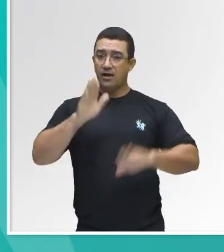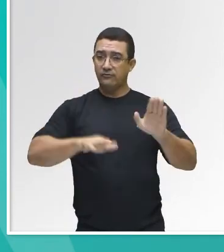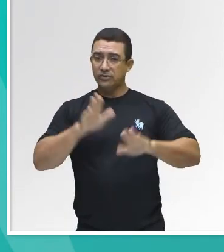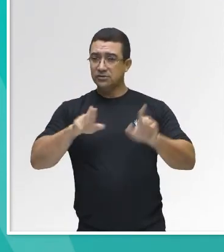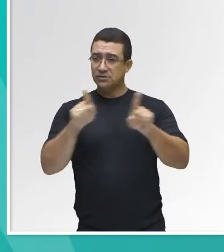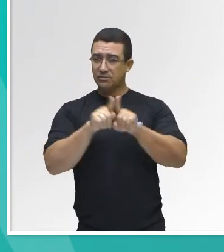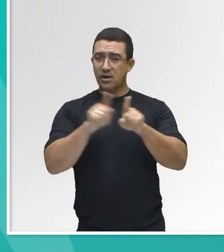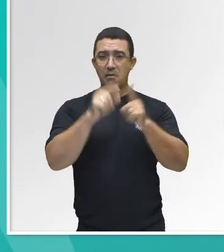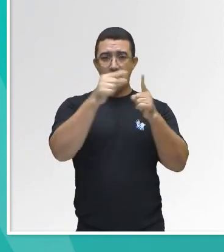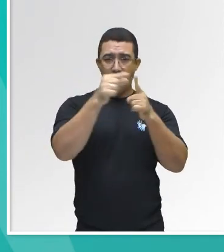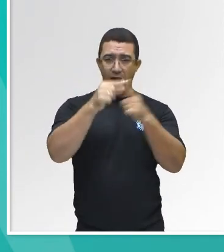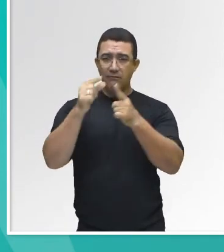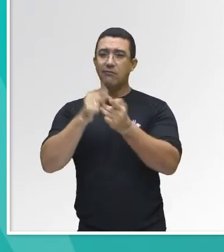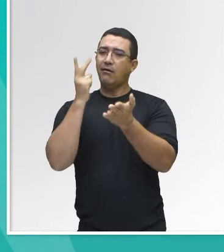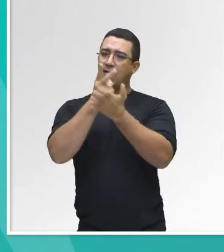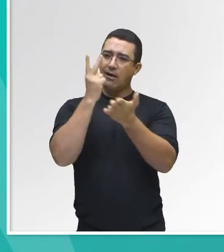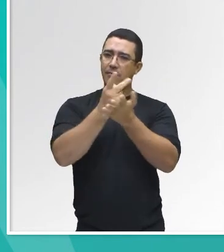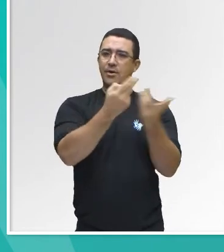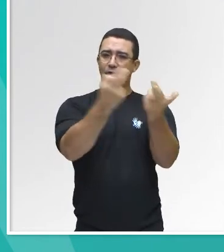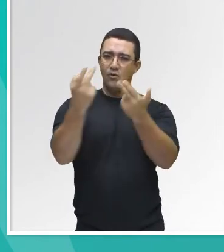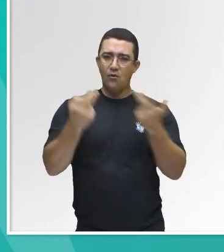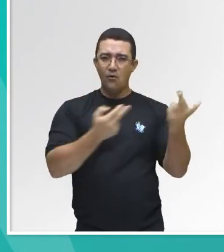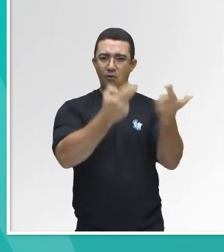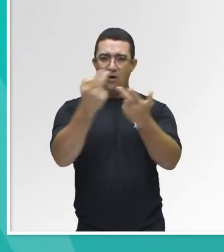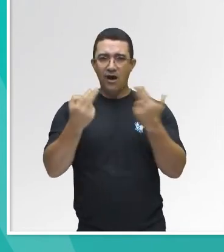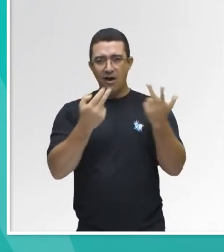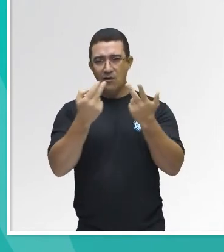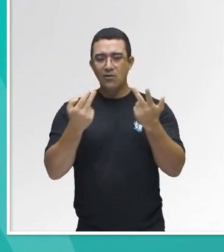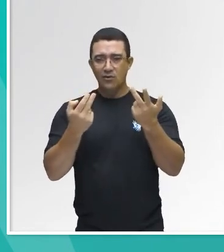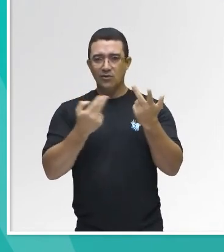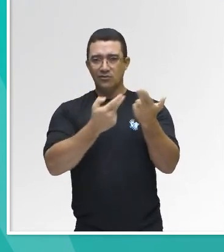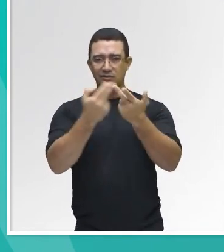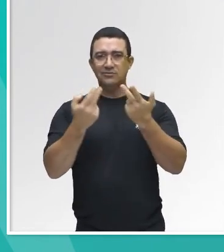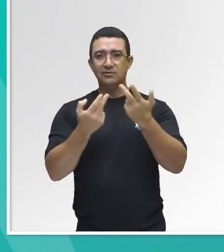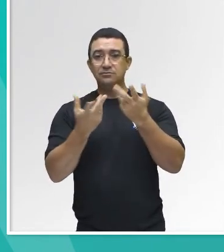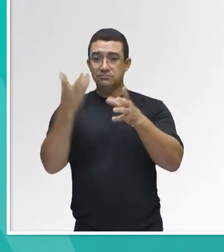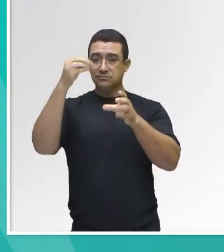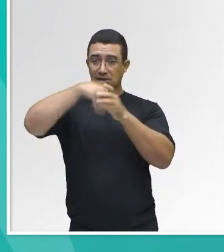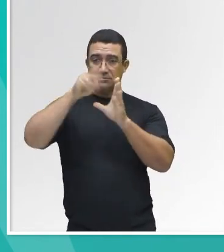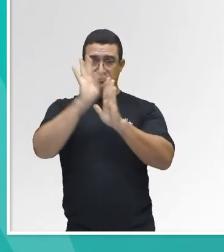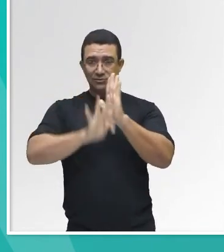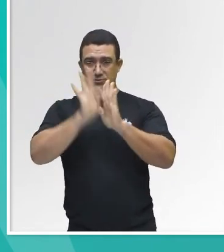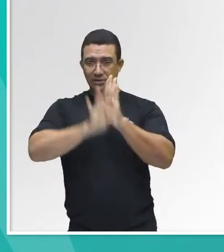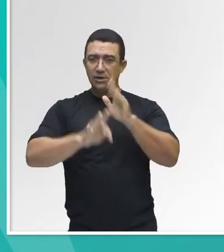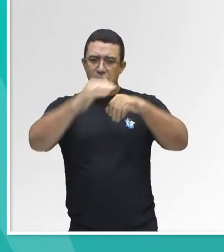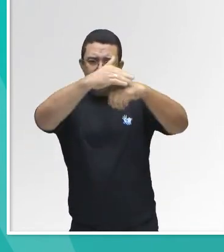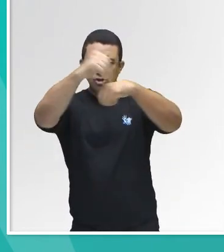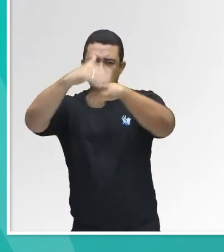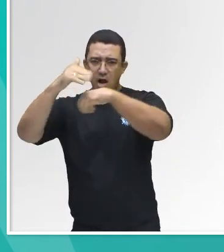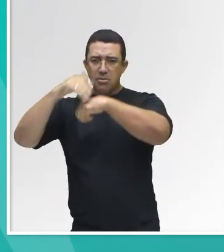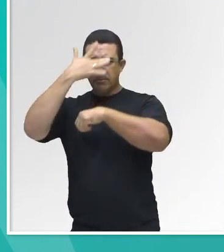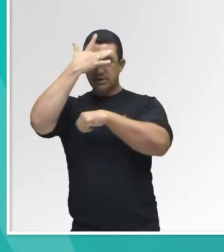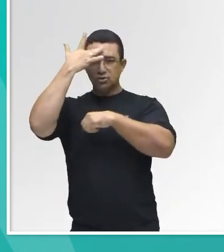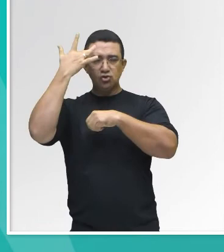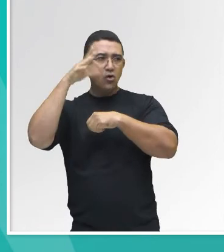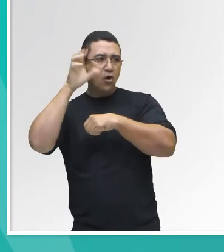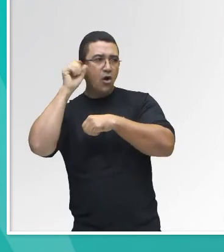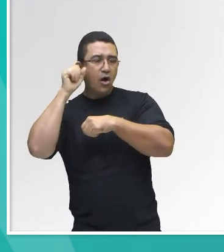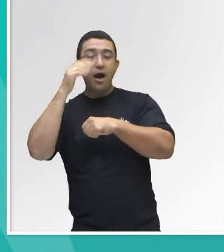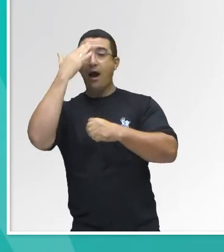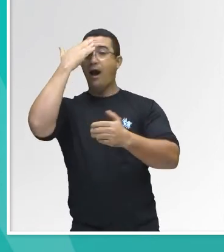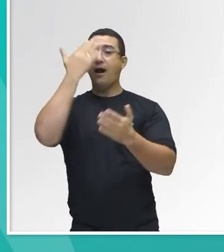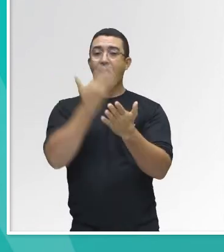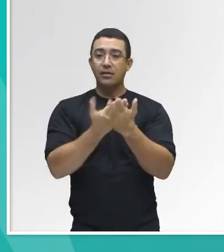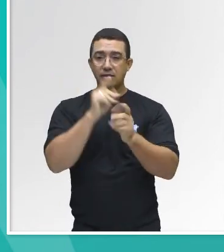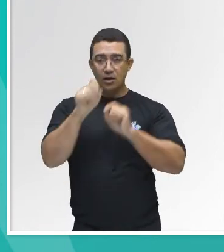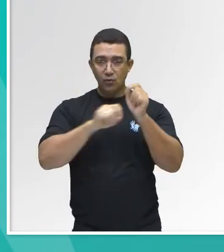constantemente e resume o tema ou simplesmente convida quem está ouvindo, o receptor, a acreditar no